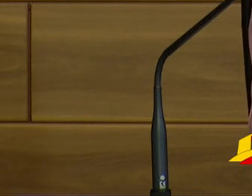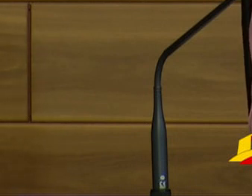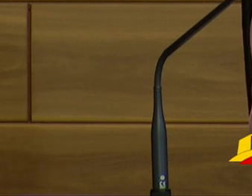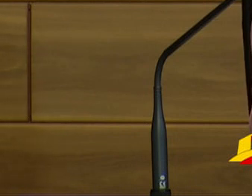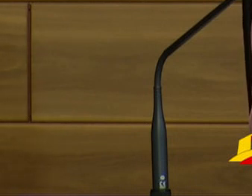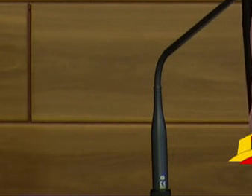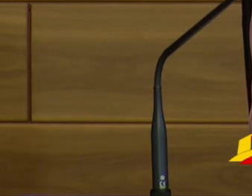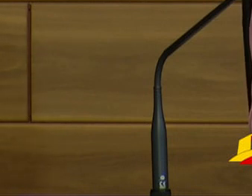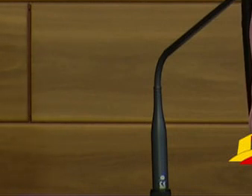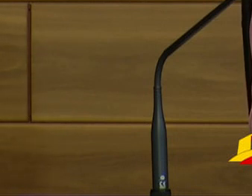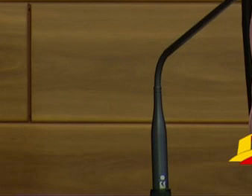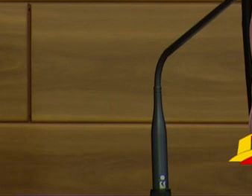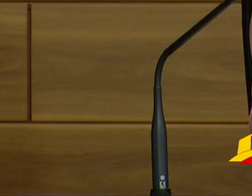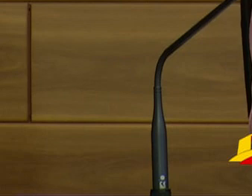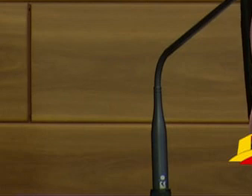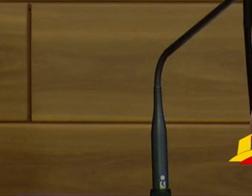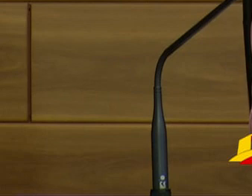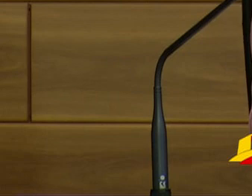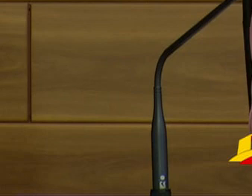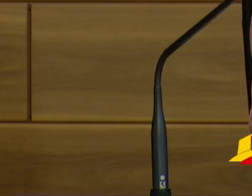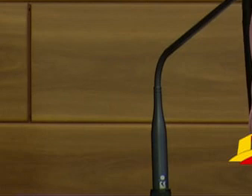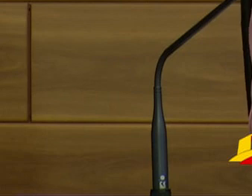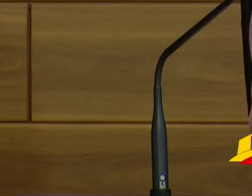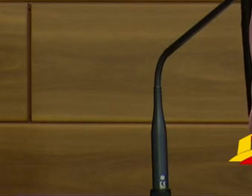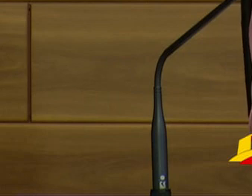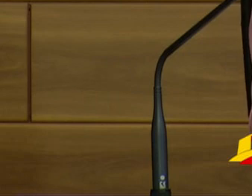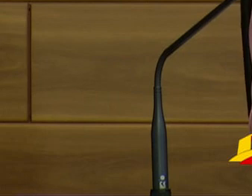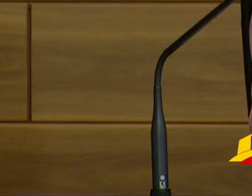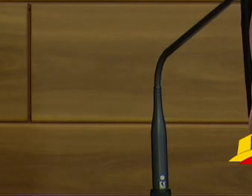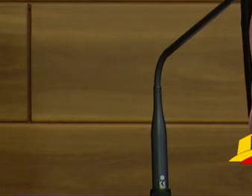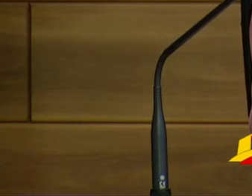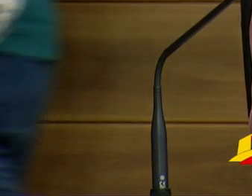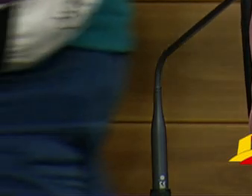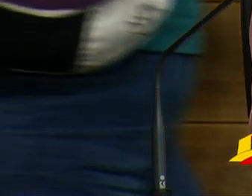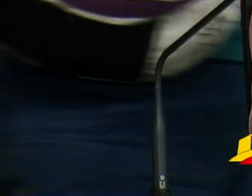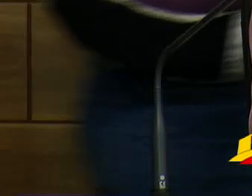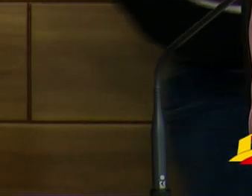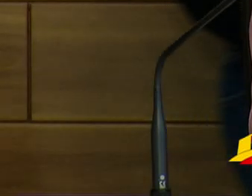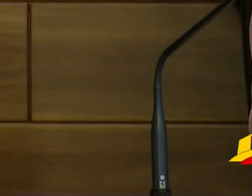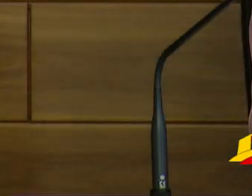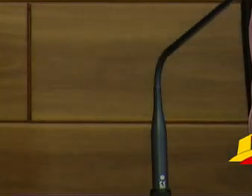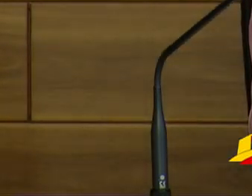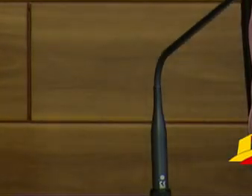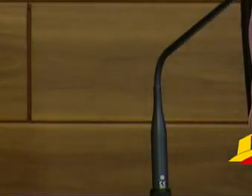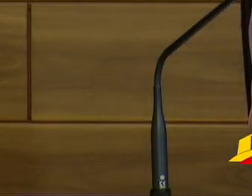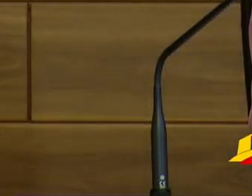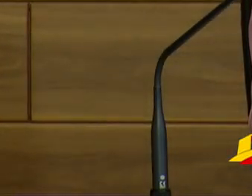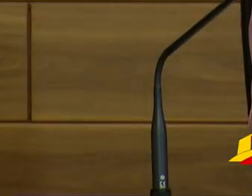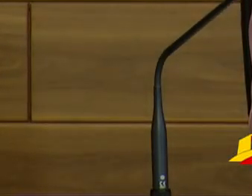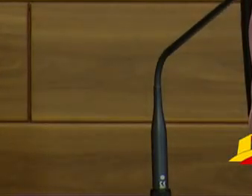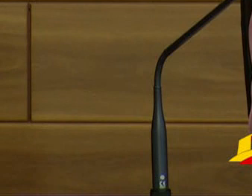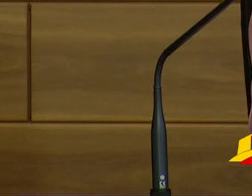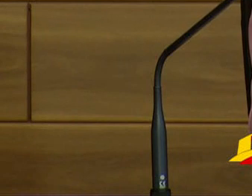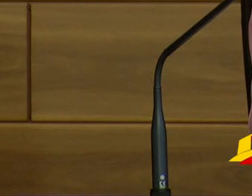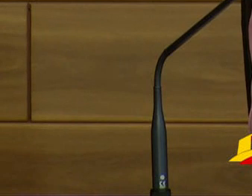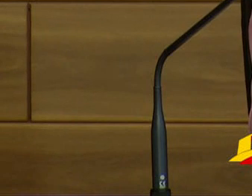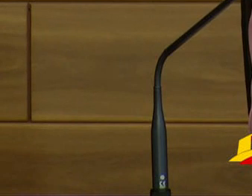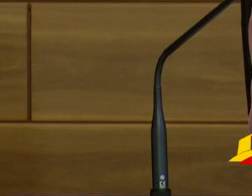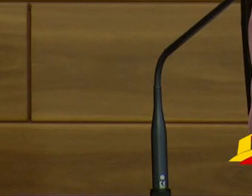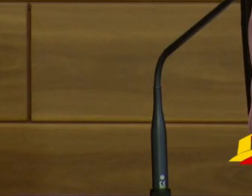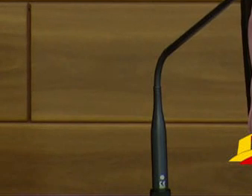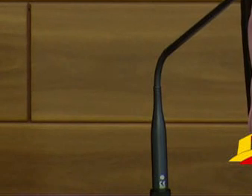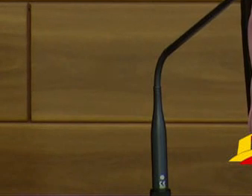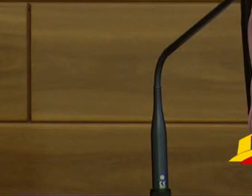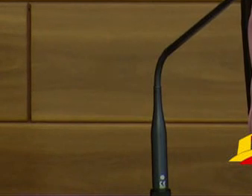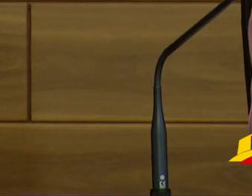correto é uma saída que legal que os empreendimentos acabam se utilizando preocupar áreas de preservação manenti mas